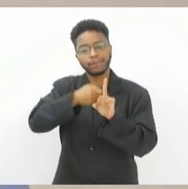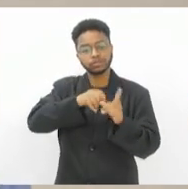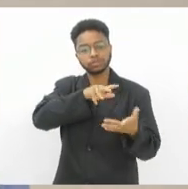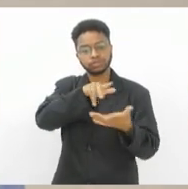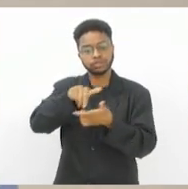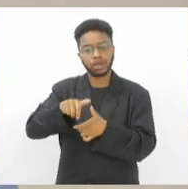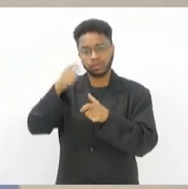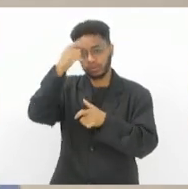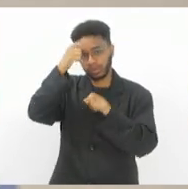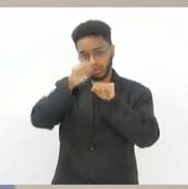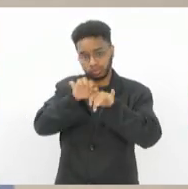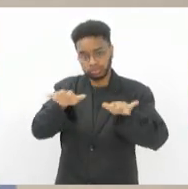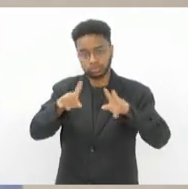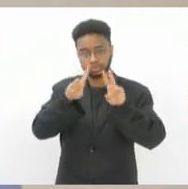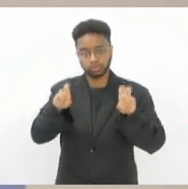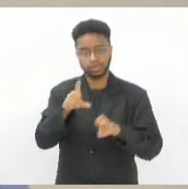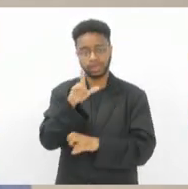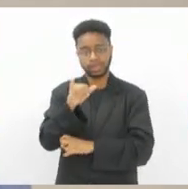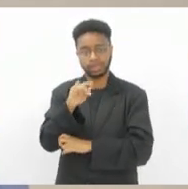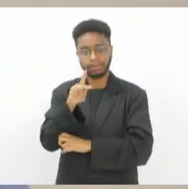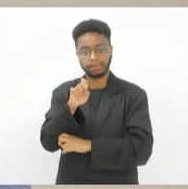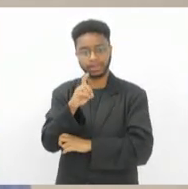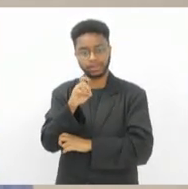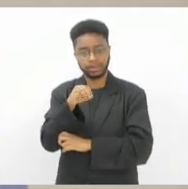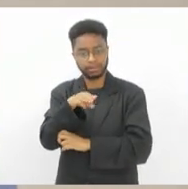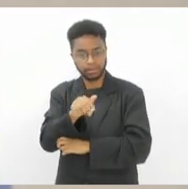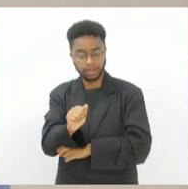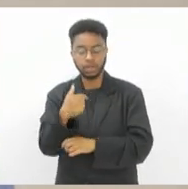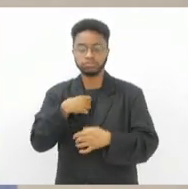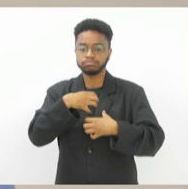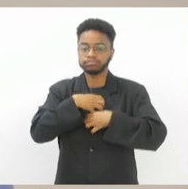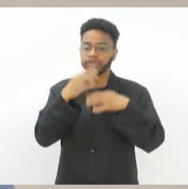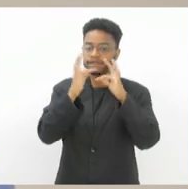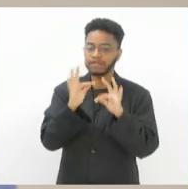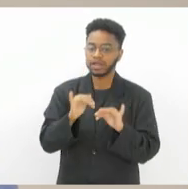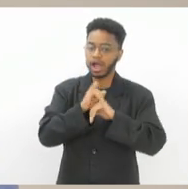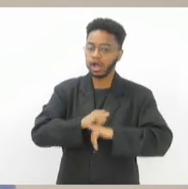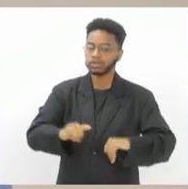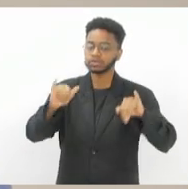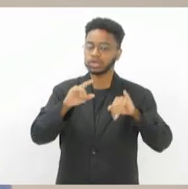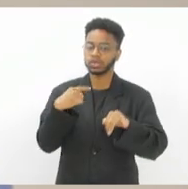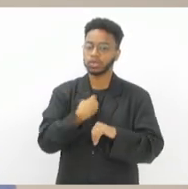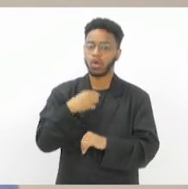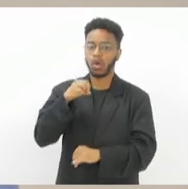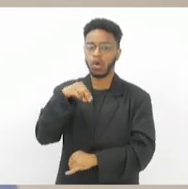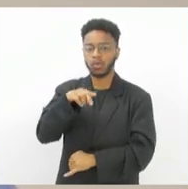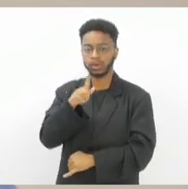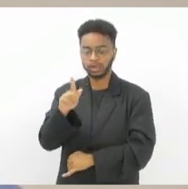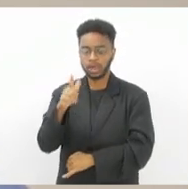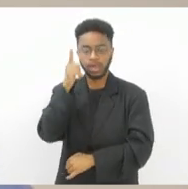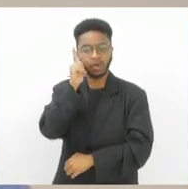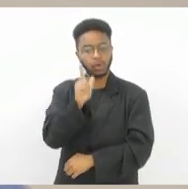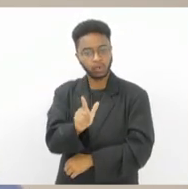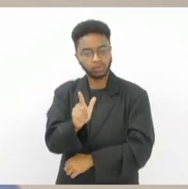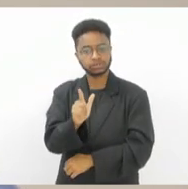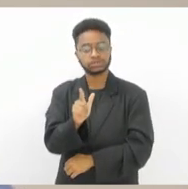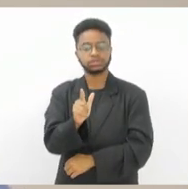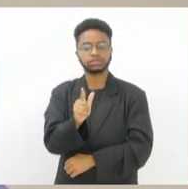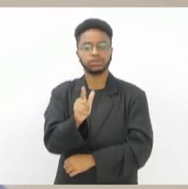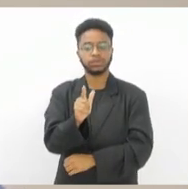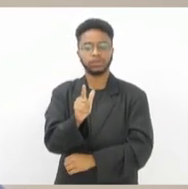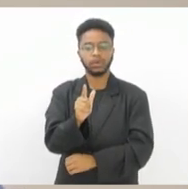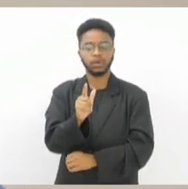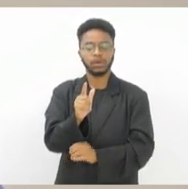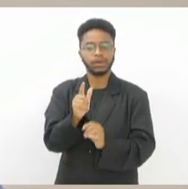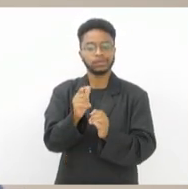conscientização sobre o lipedema. E eu estou muito feliz de anunciar que a ONG Movimento Lipedema está conseguindo capitanear